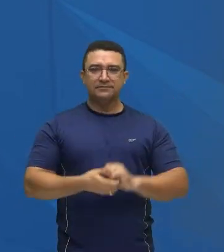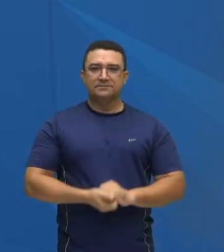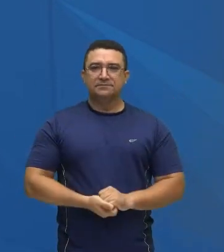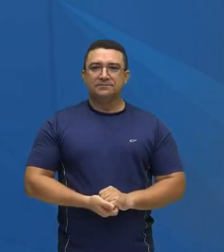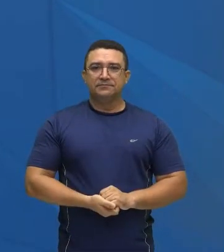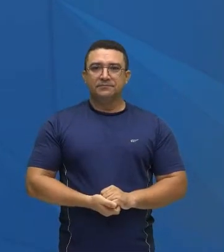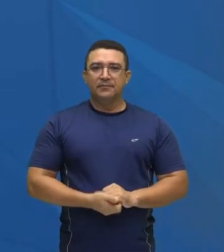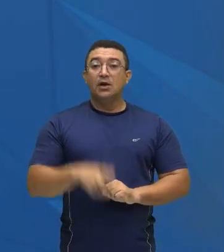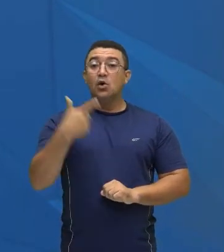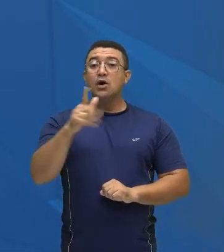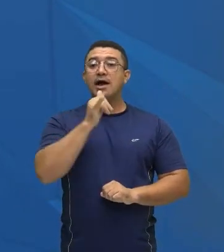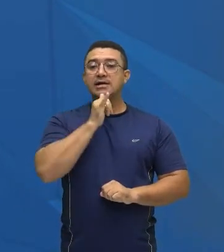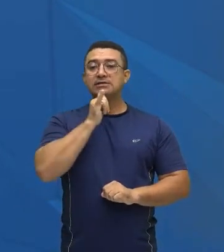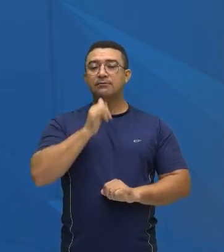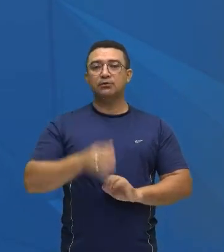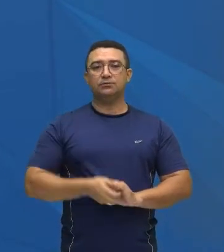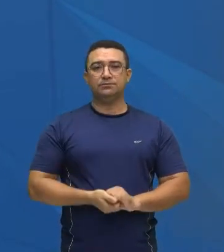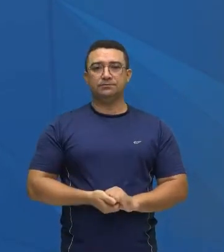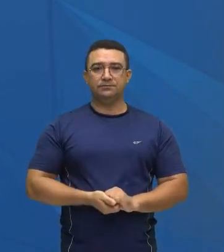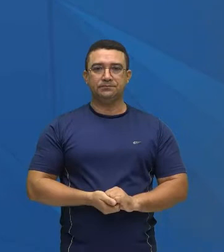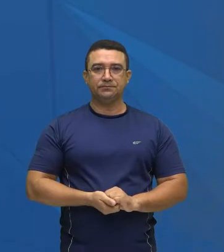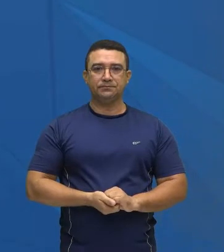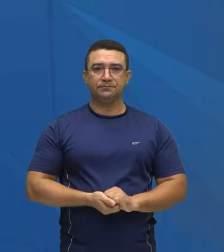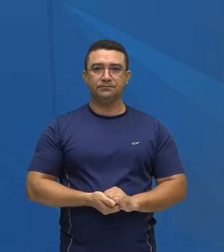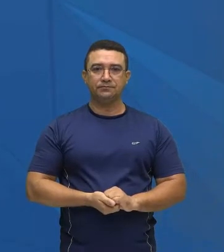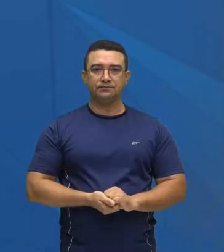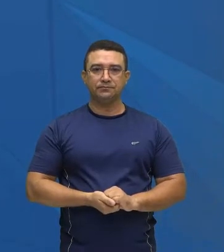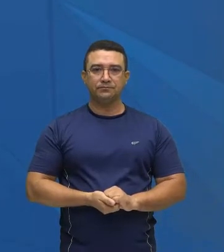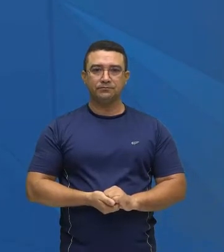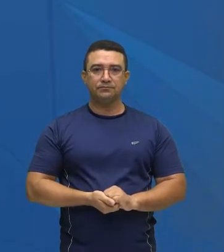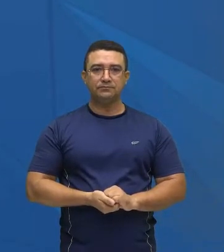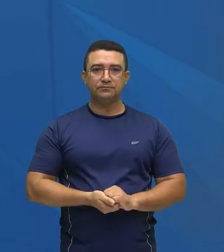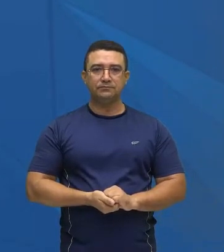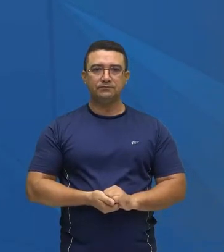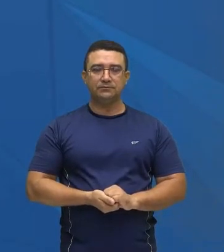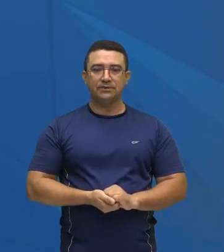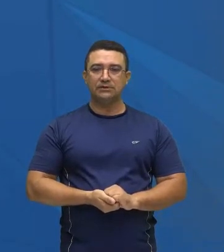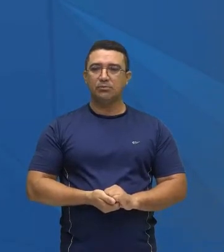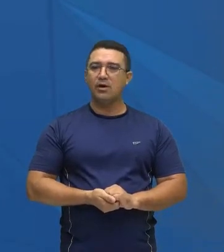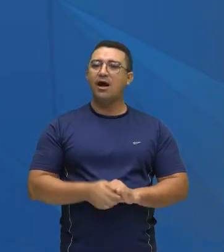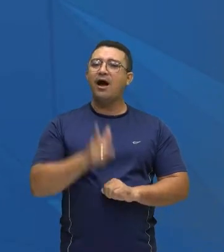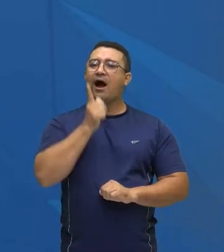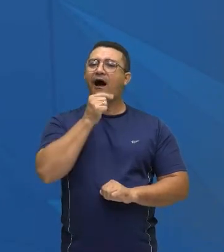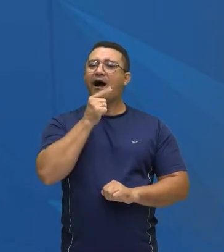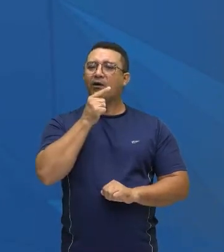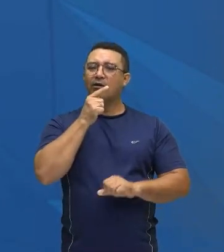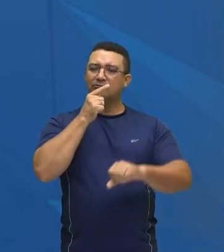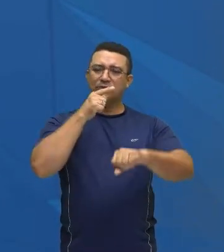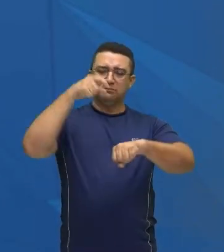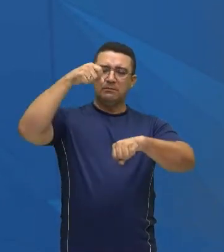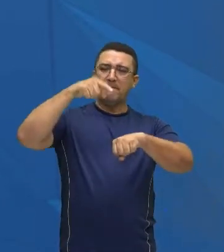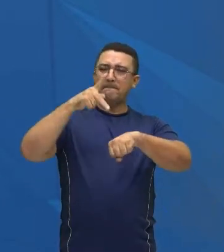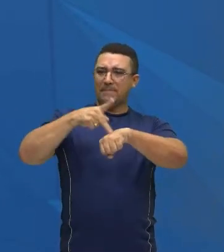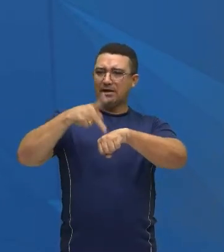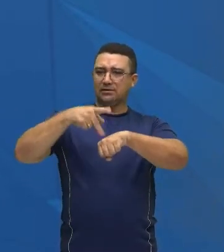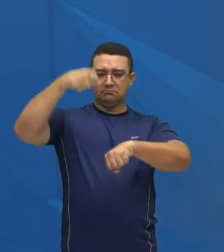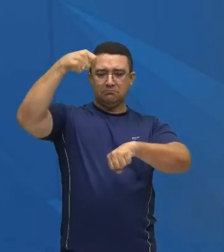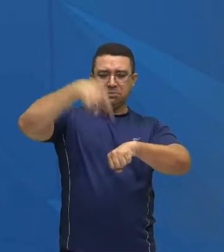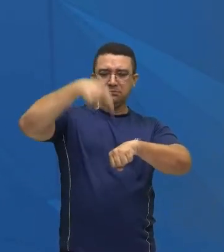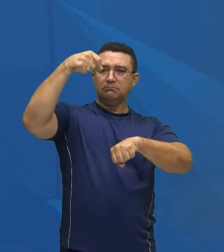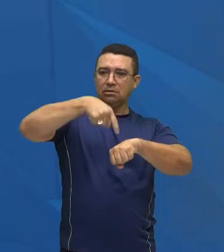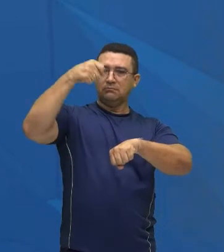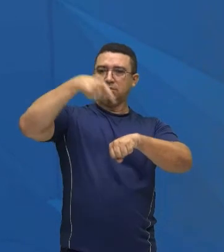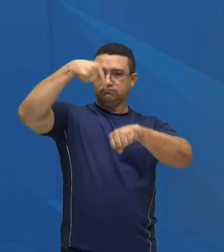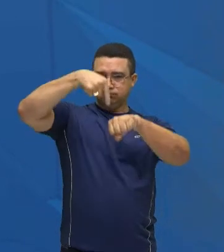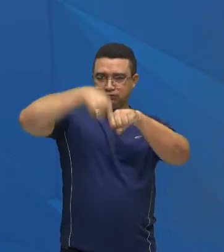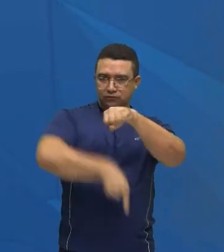exemplo para vocês, esse aqui também foi citado, né, muito comum. Água mole e pedra dura, tanto bate até